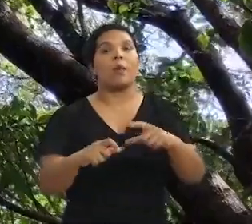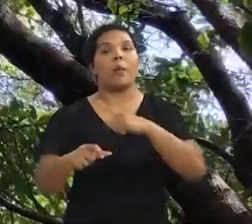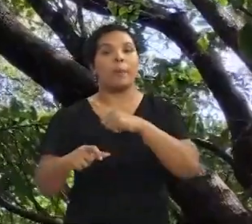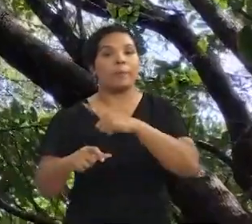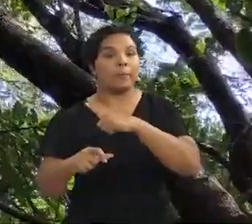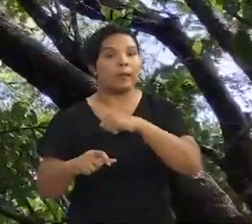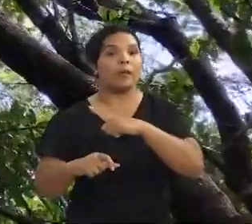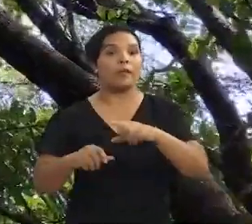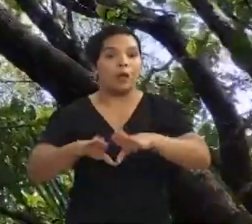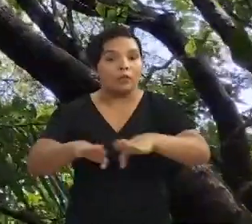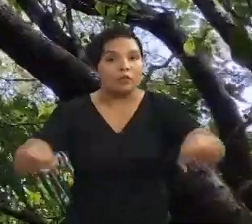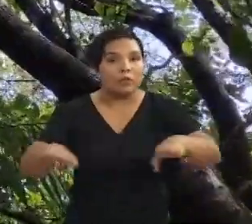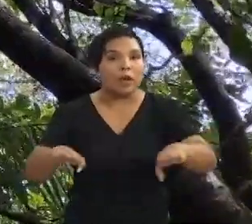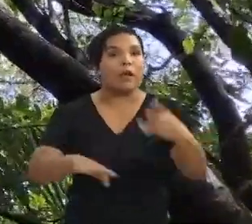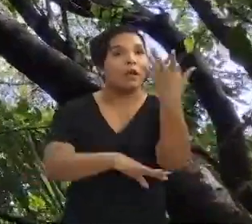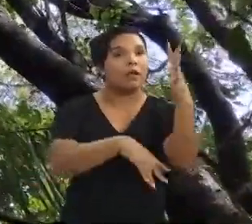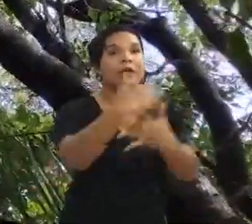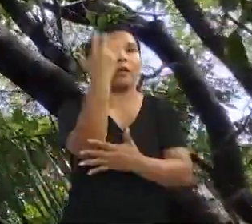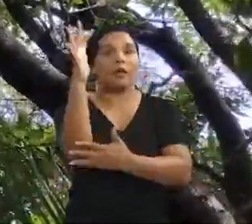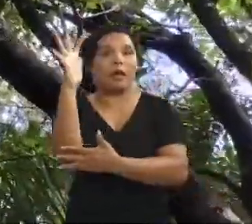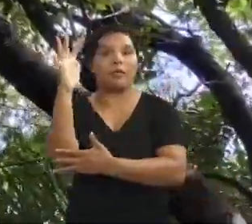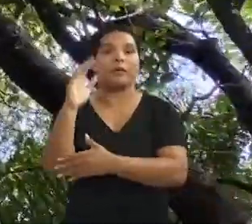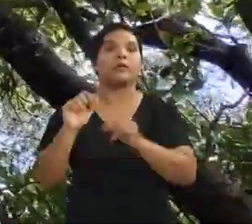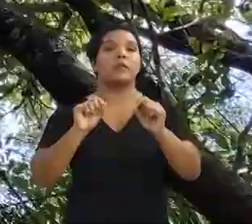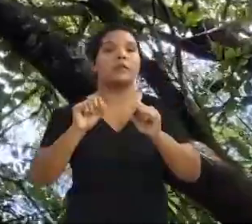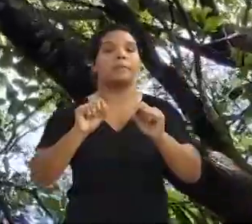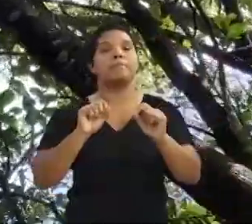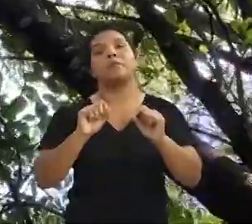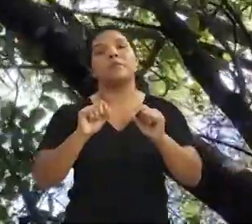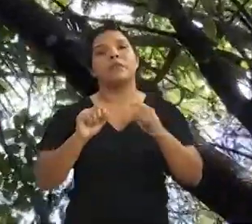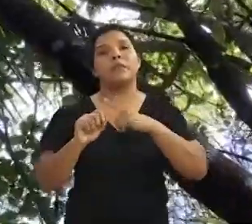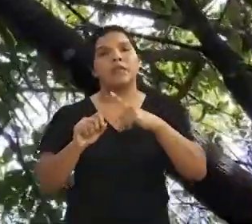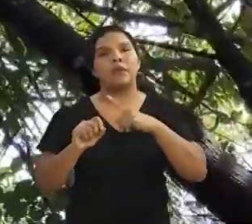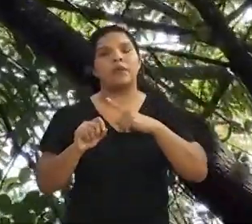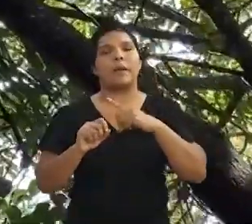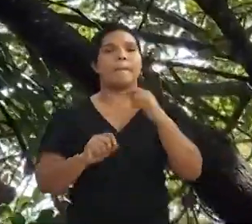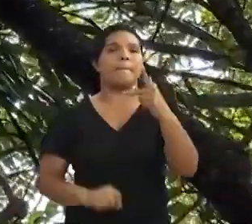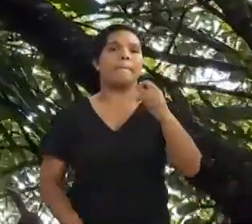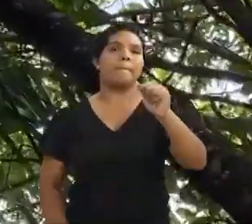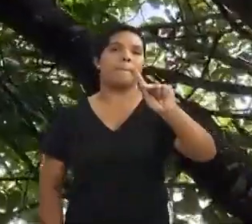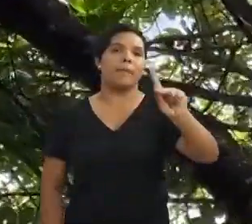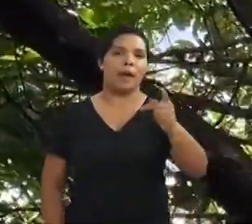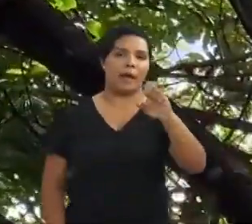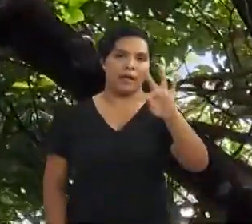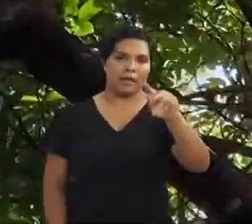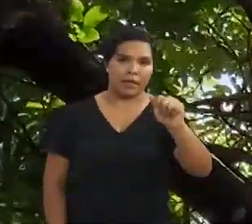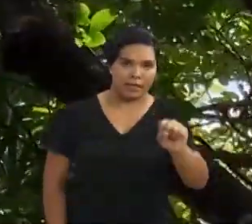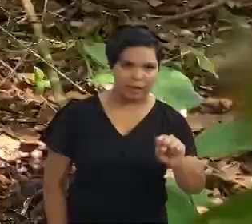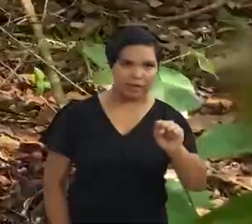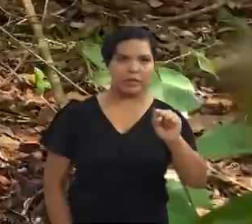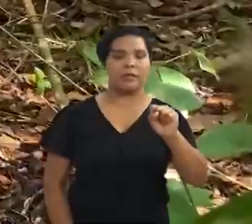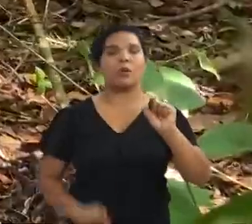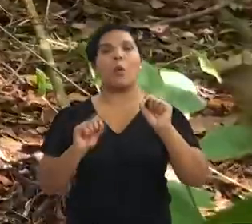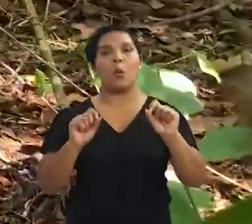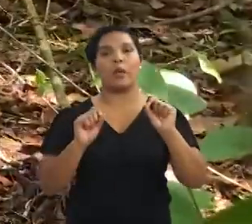1 metro e 5 metros do solo em árvores. Essas armadilhas, elas continham palhetas e